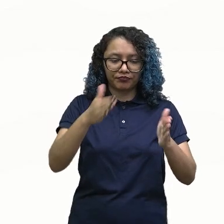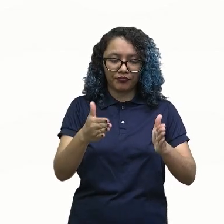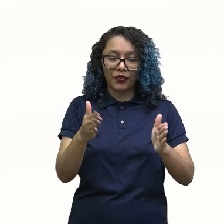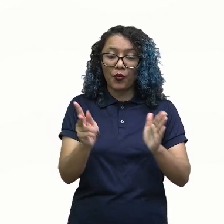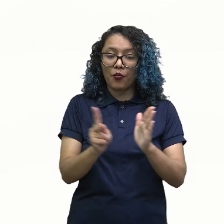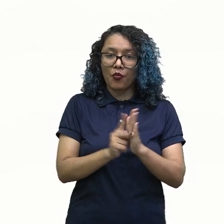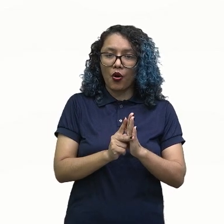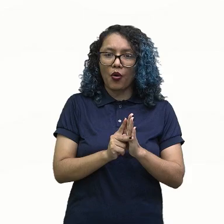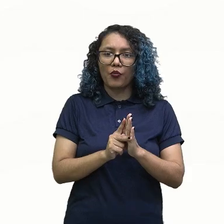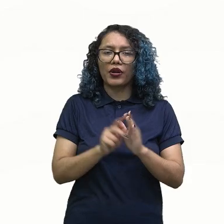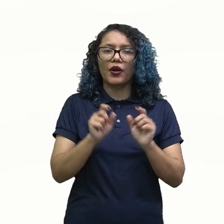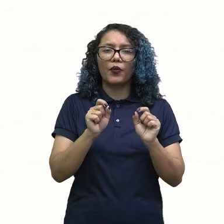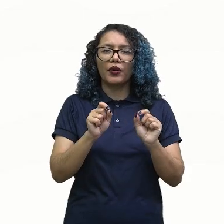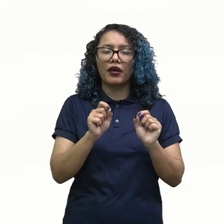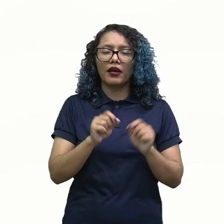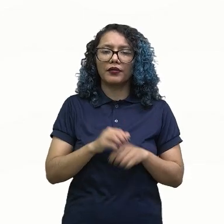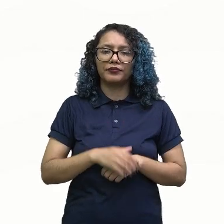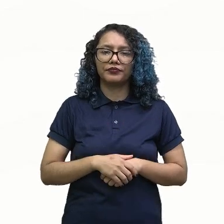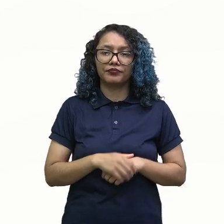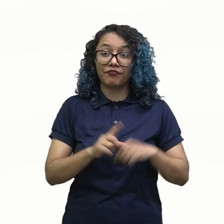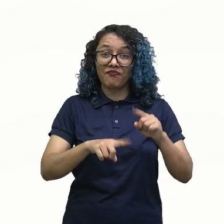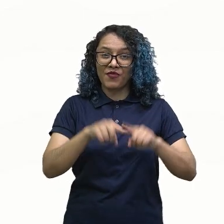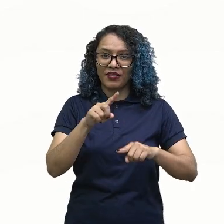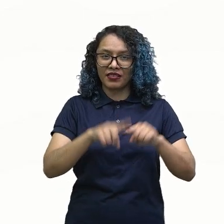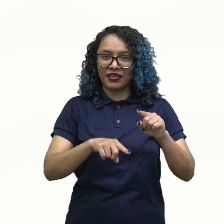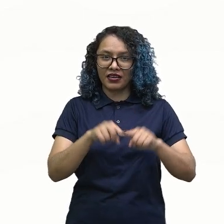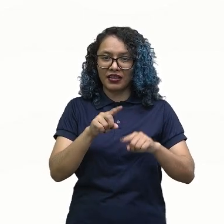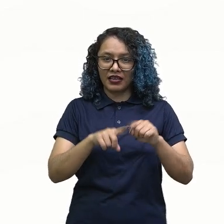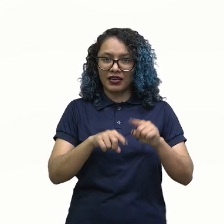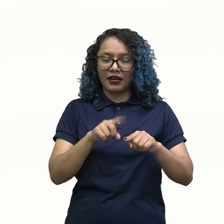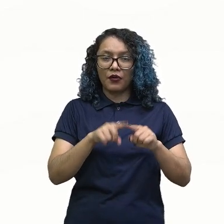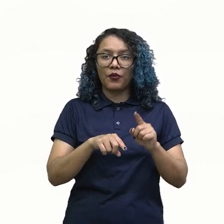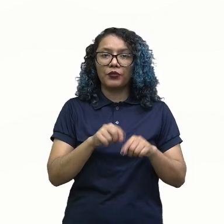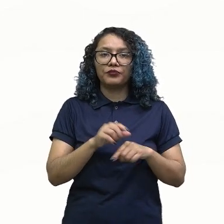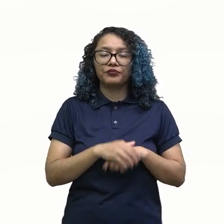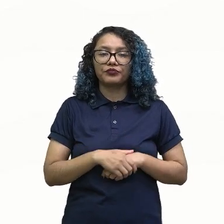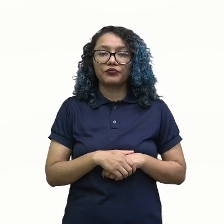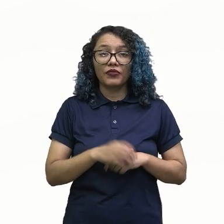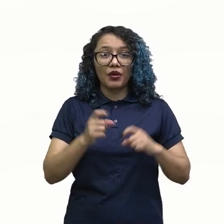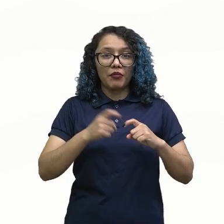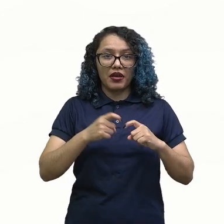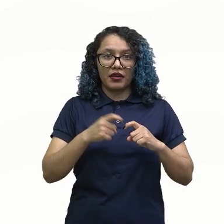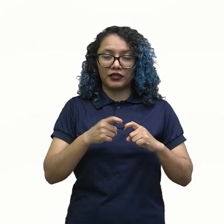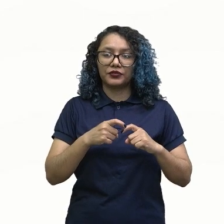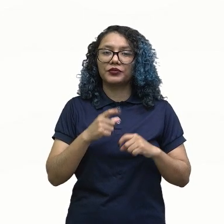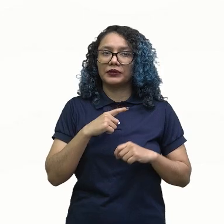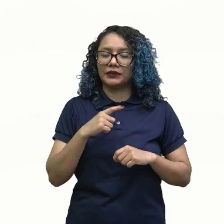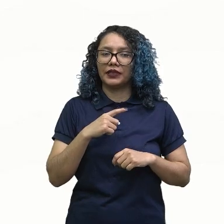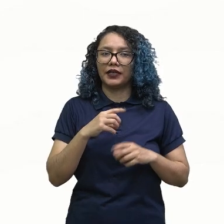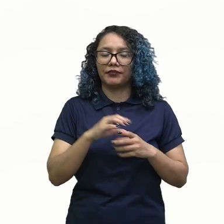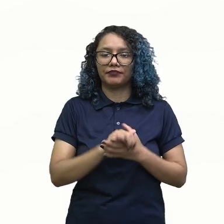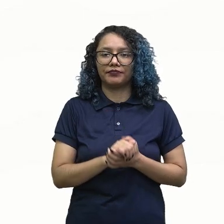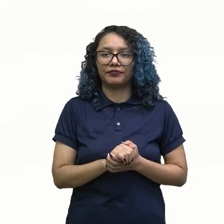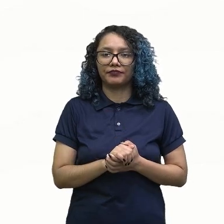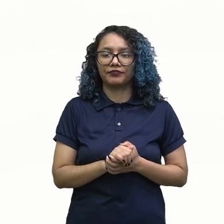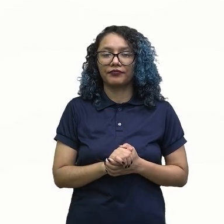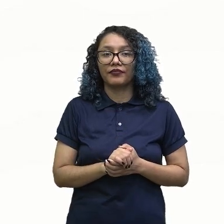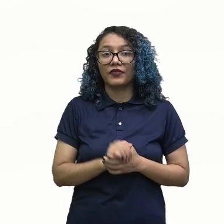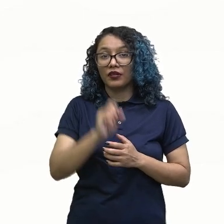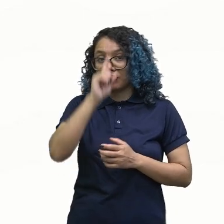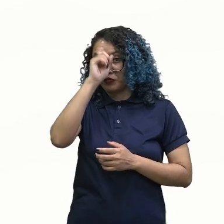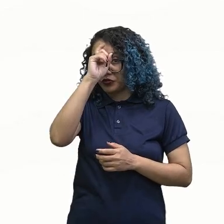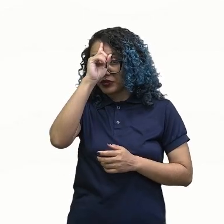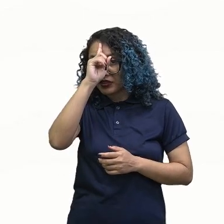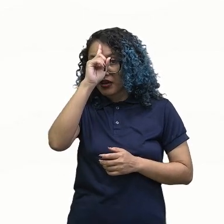específica para, né, material clínico. Então, da mesma forma que há no hospital, há no